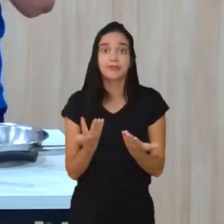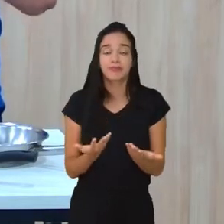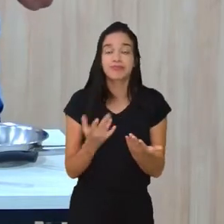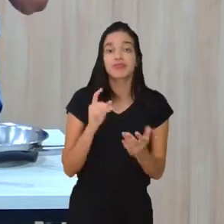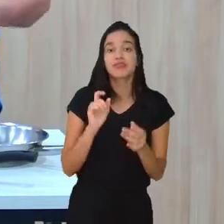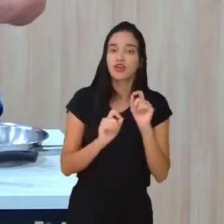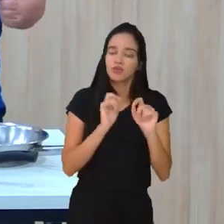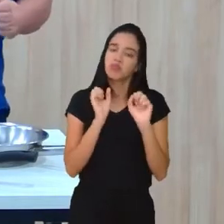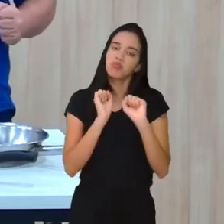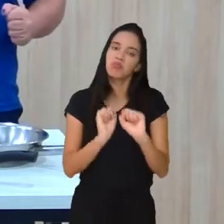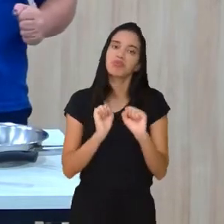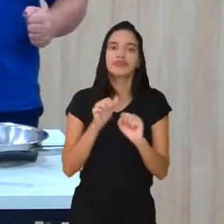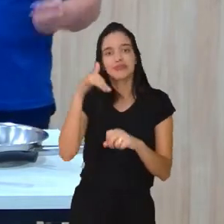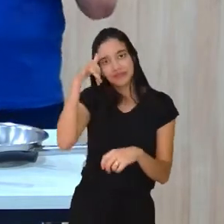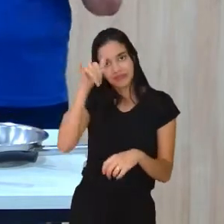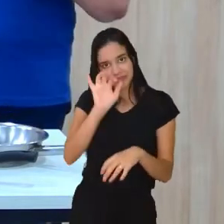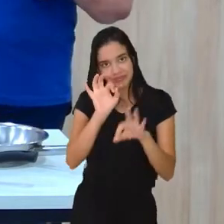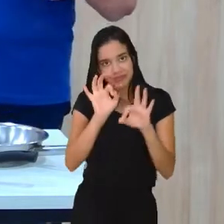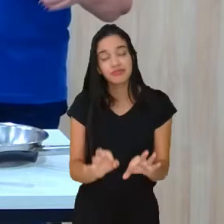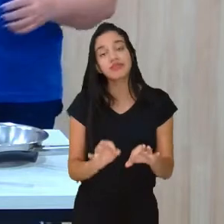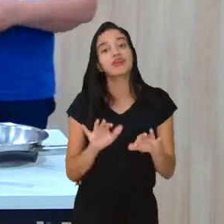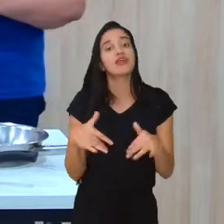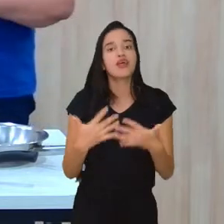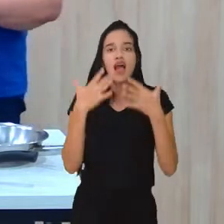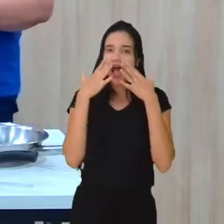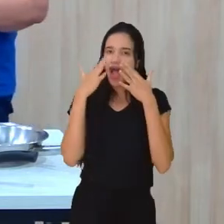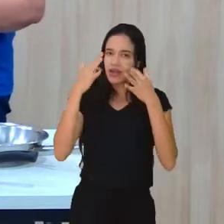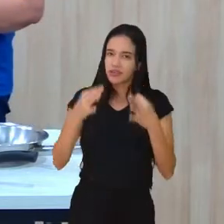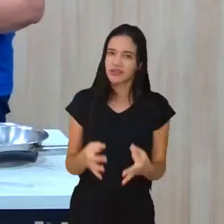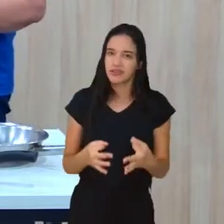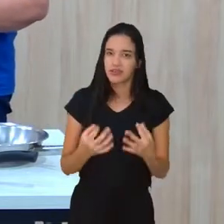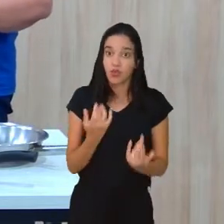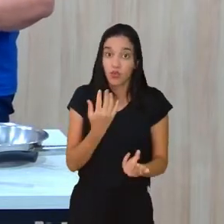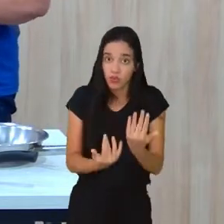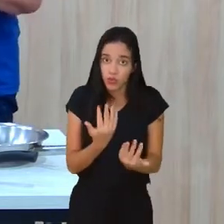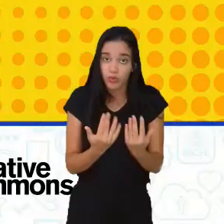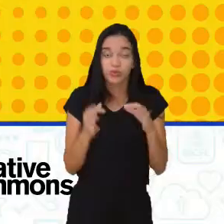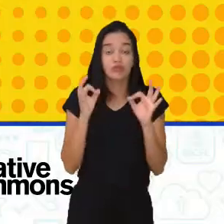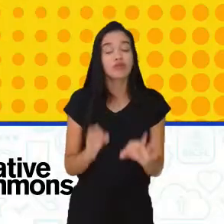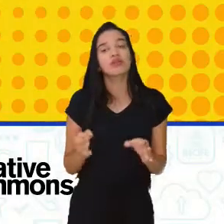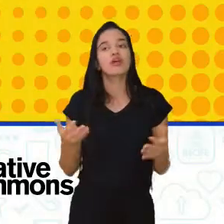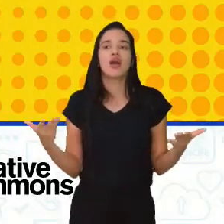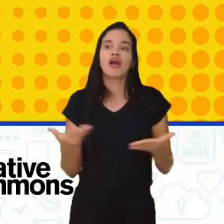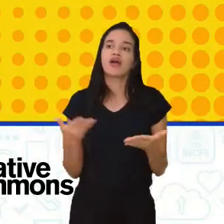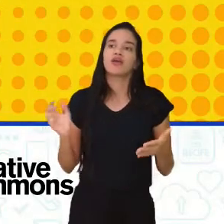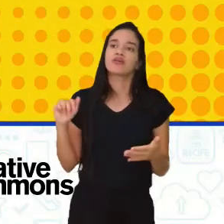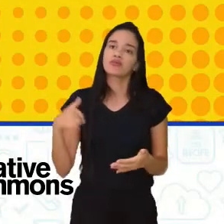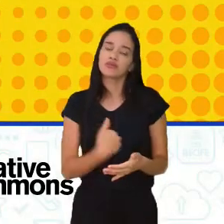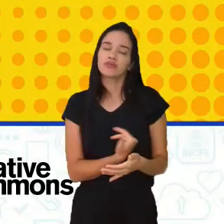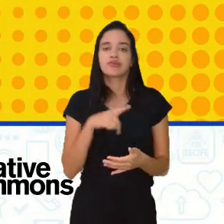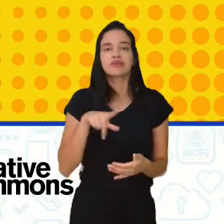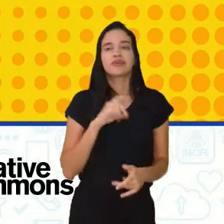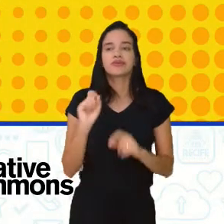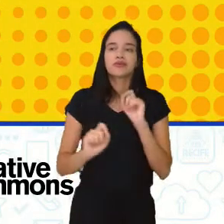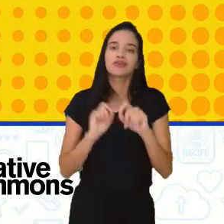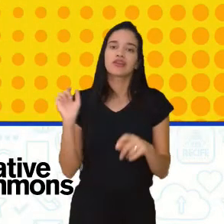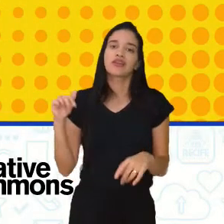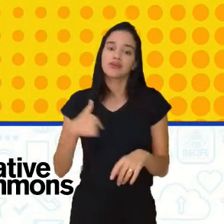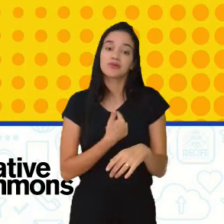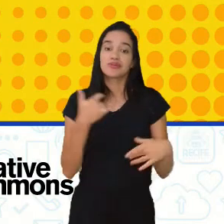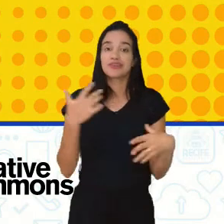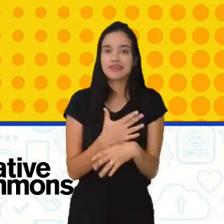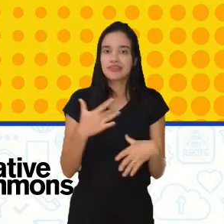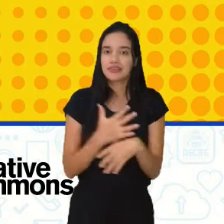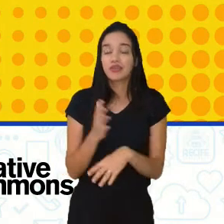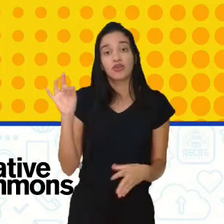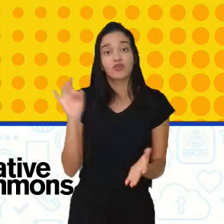são casos que poderiam ser evitados. Então, atenção aí em relação ao fogo. E aqui a gente vai falar um pouquinho da nossa cidade. A gente falou aí de